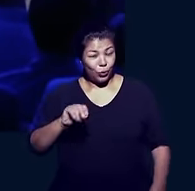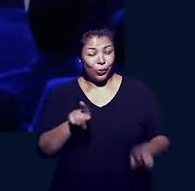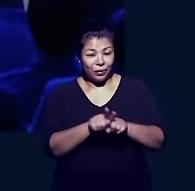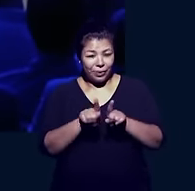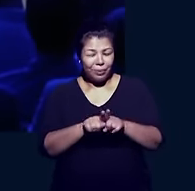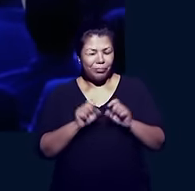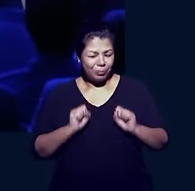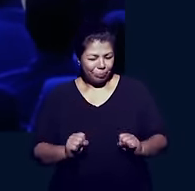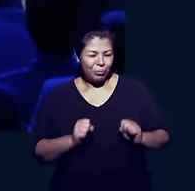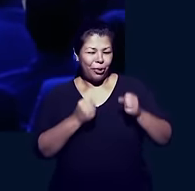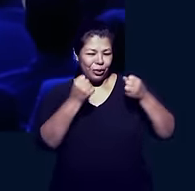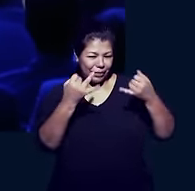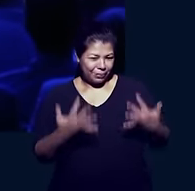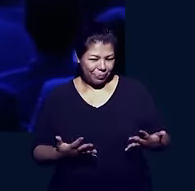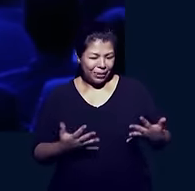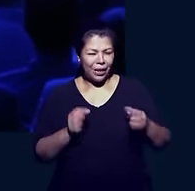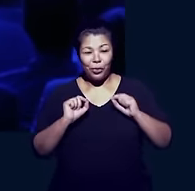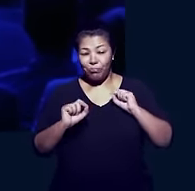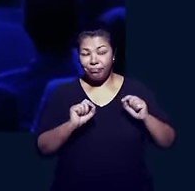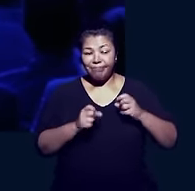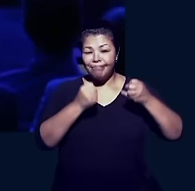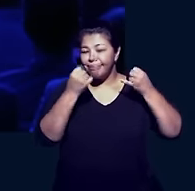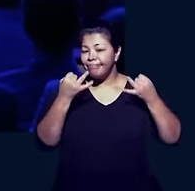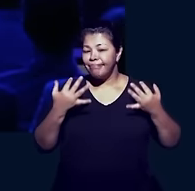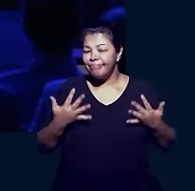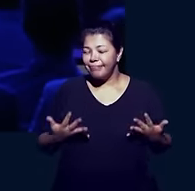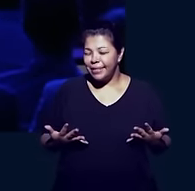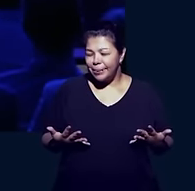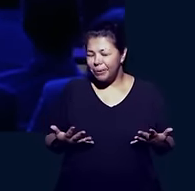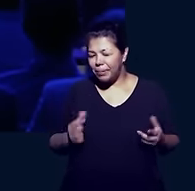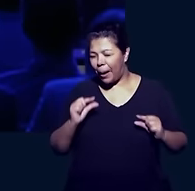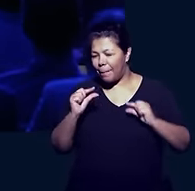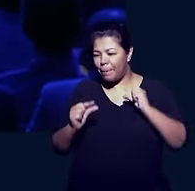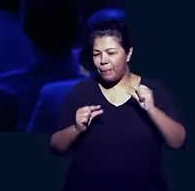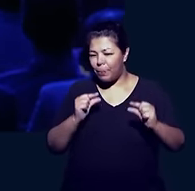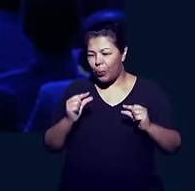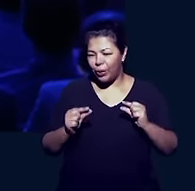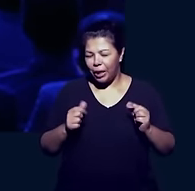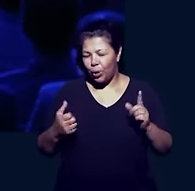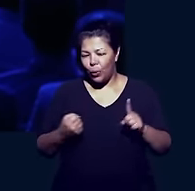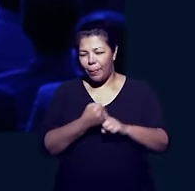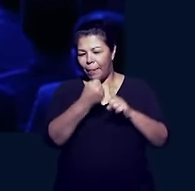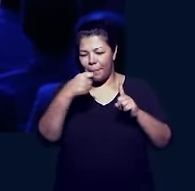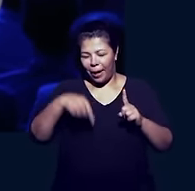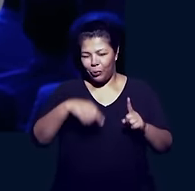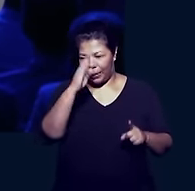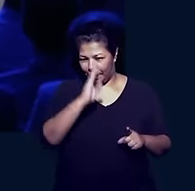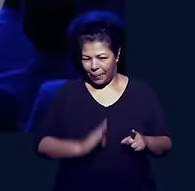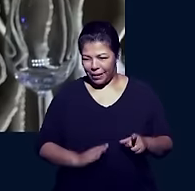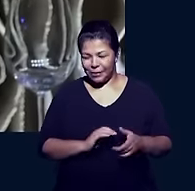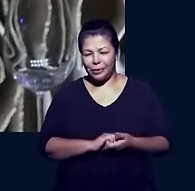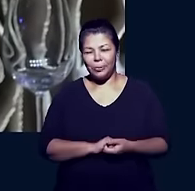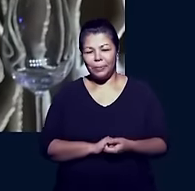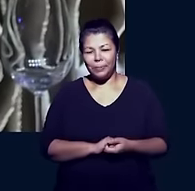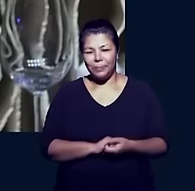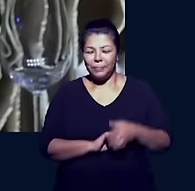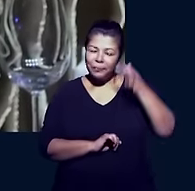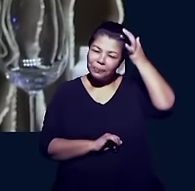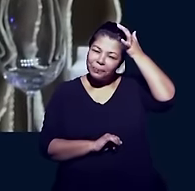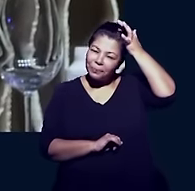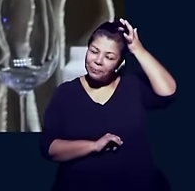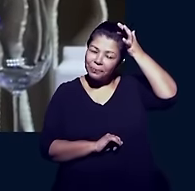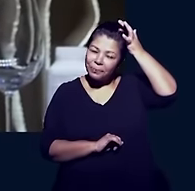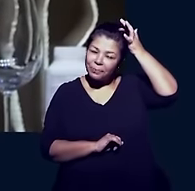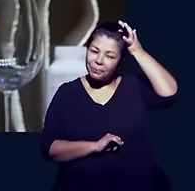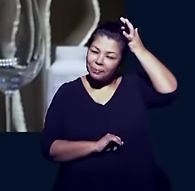né para commodities e China um pouquinho e esse Impacto aqui pra gente para Brasil não perfeito